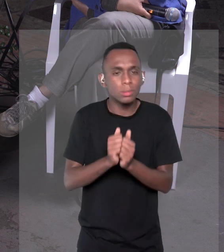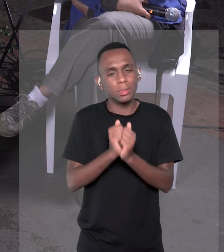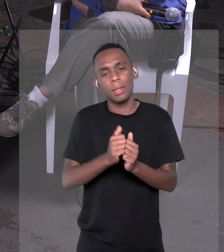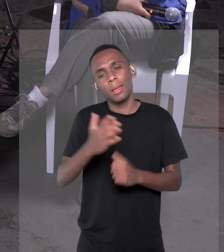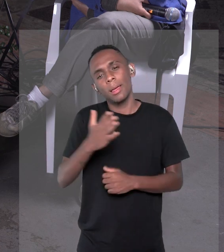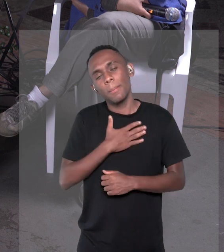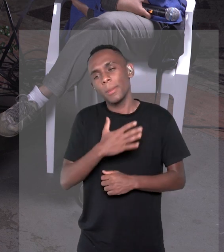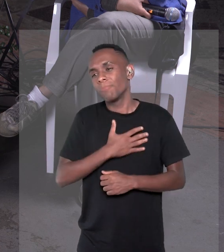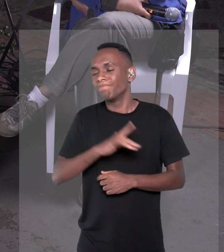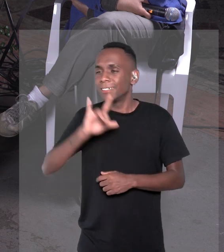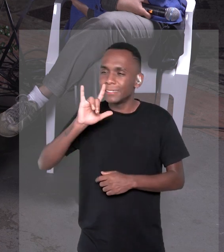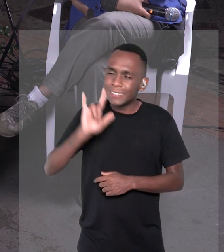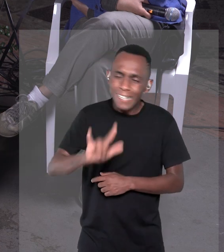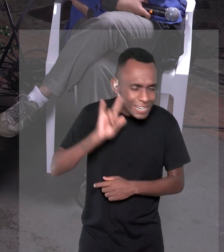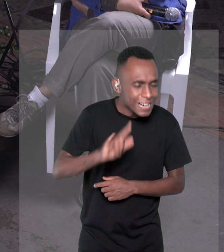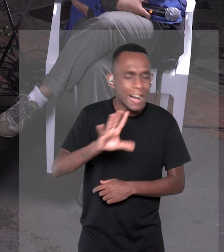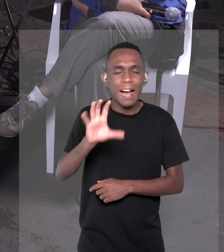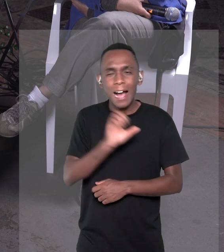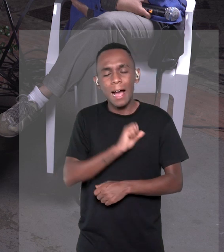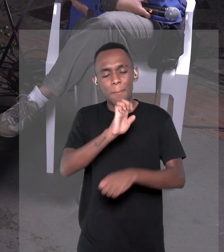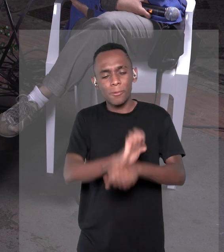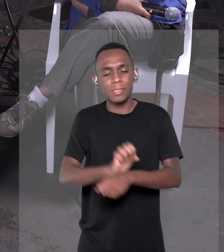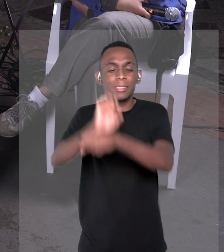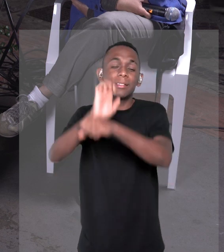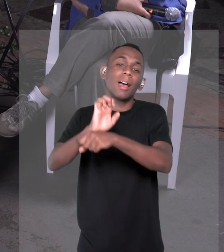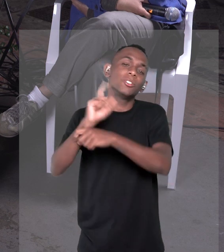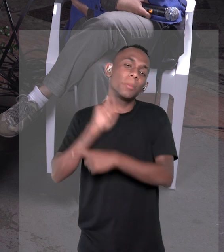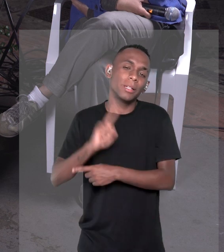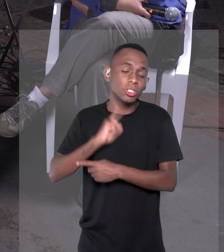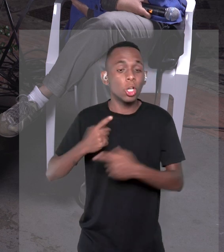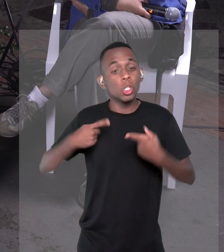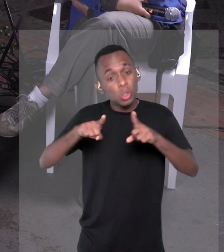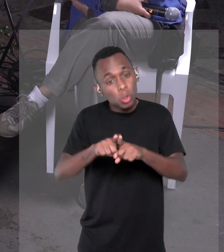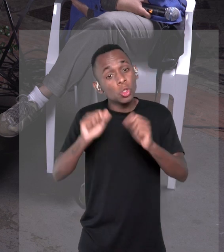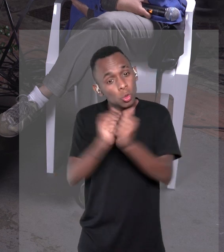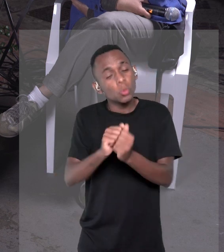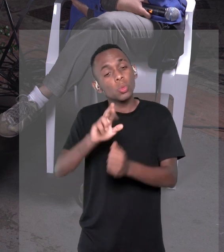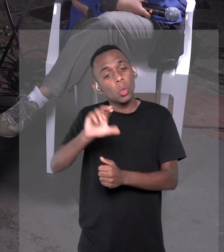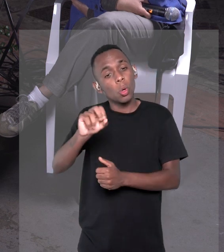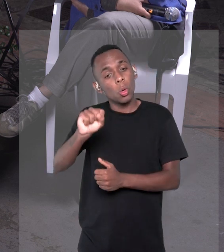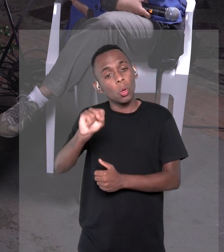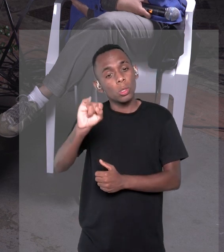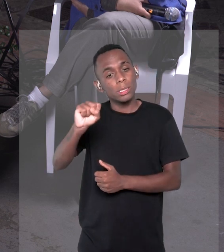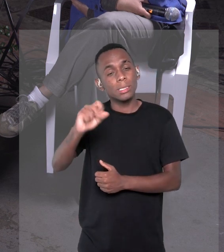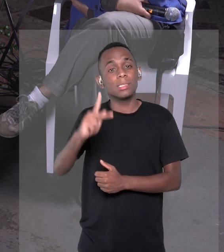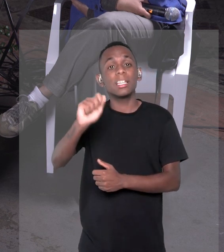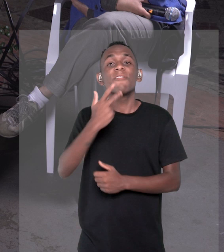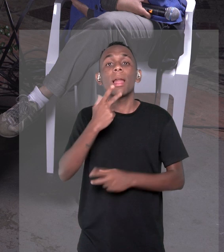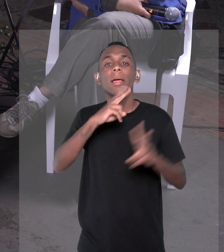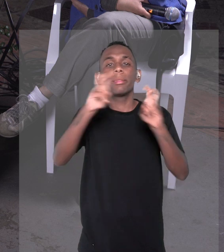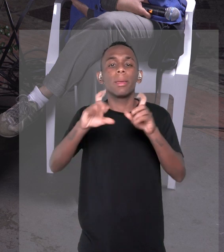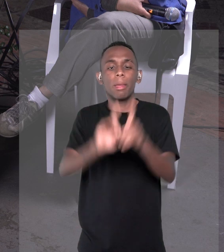por me dar a oportunidade de ter com a amiga, estar aqui na minha amada Minas Gerais com uma pessoa tão querida para